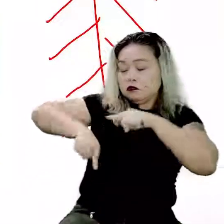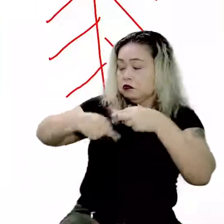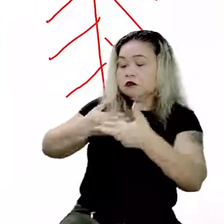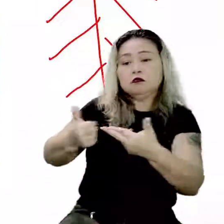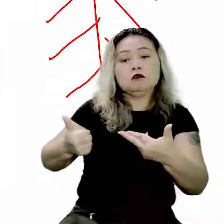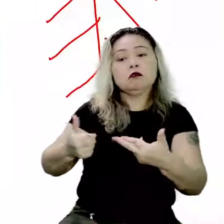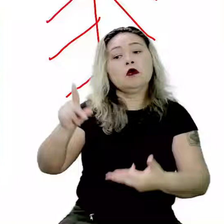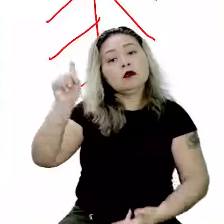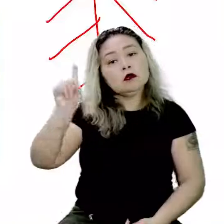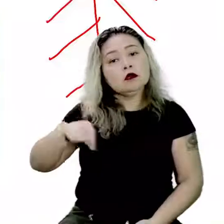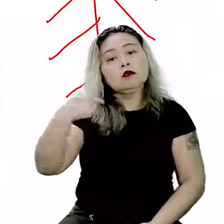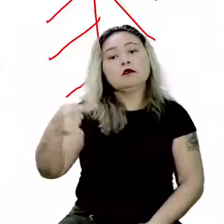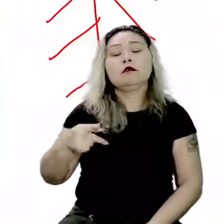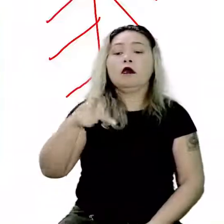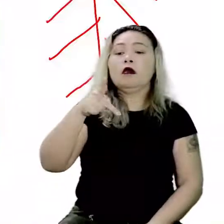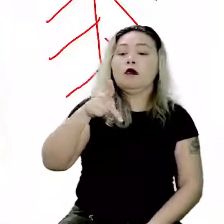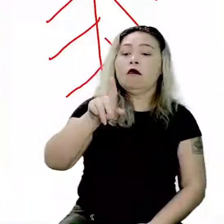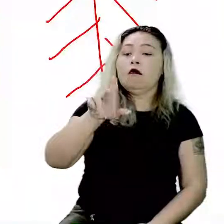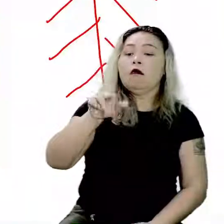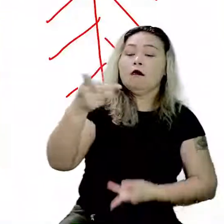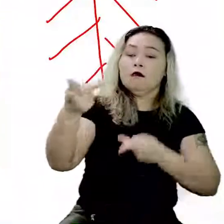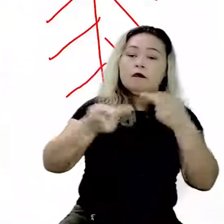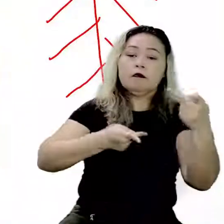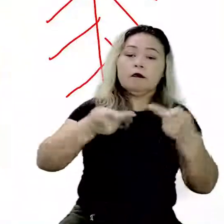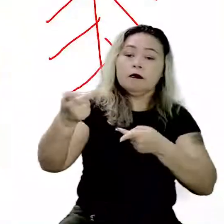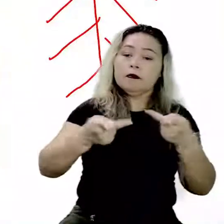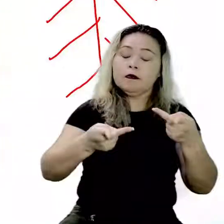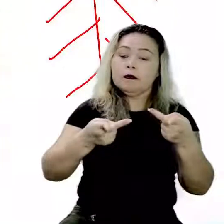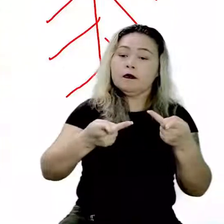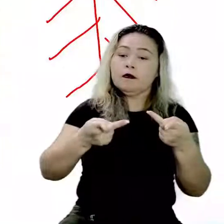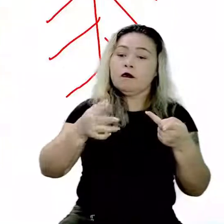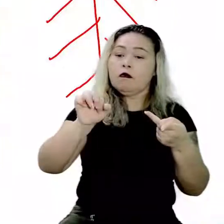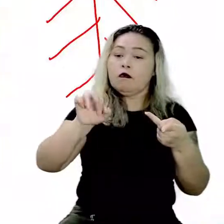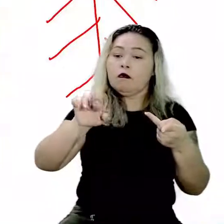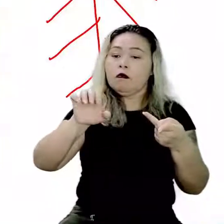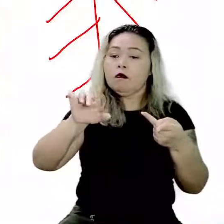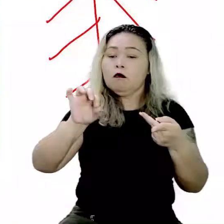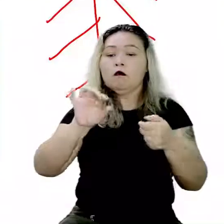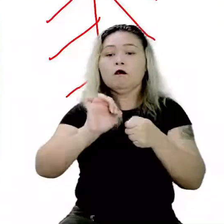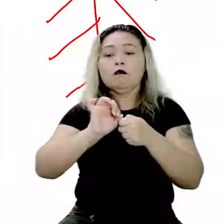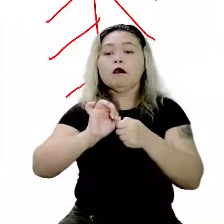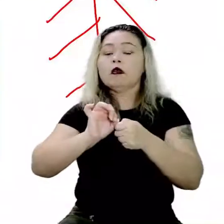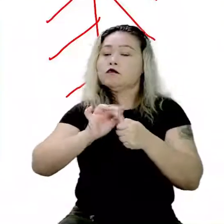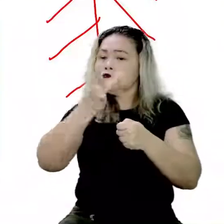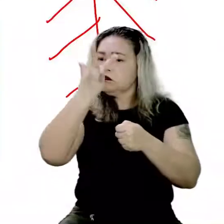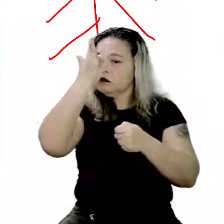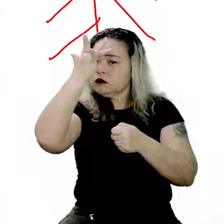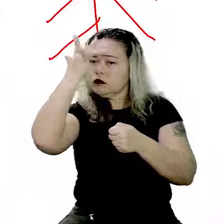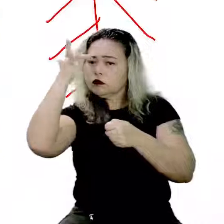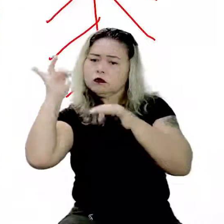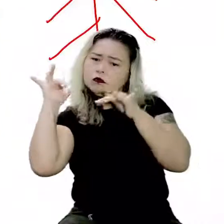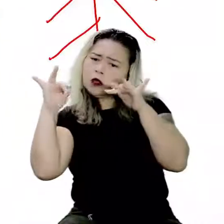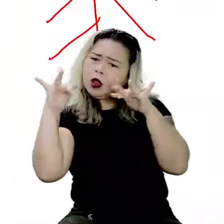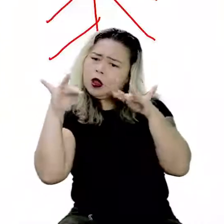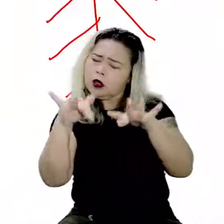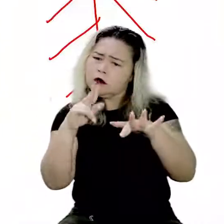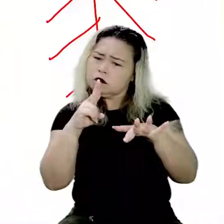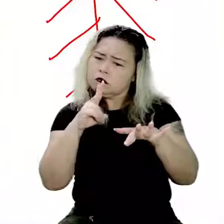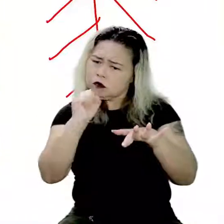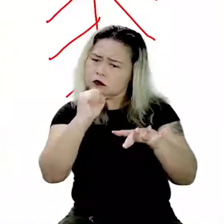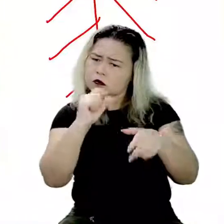o Planafloro. Uma intensa migração e também um